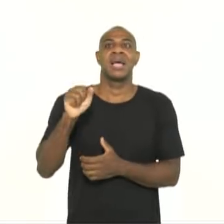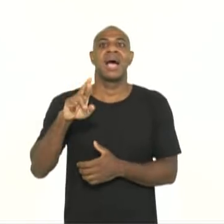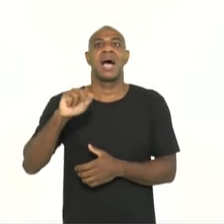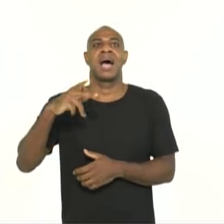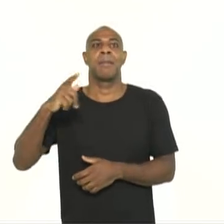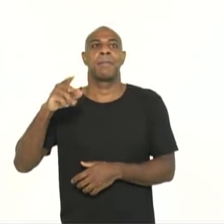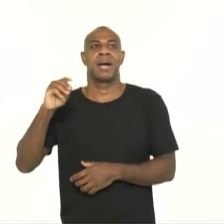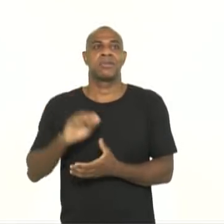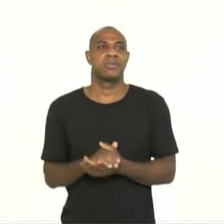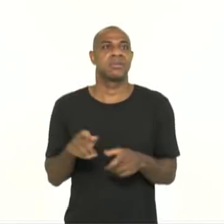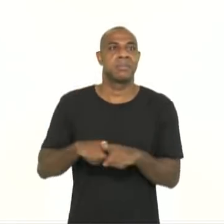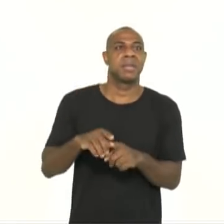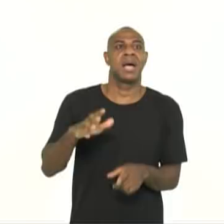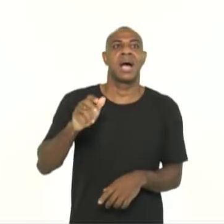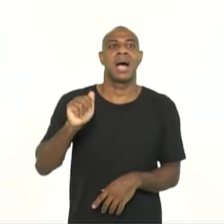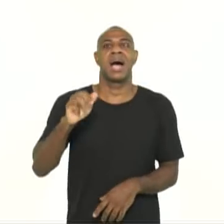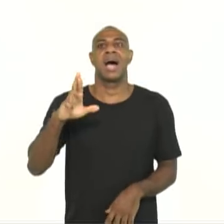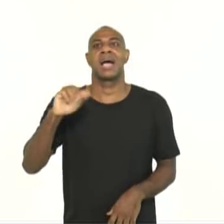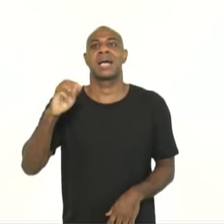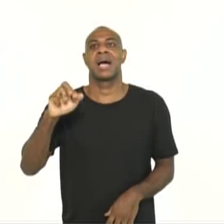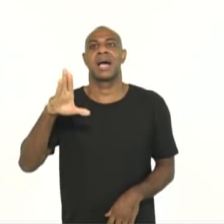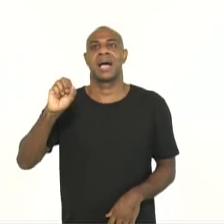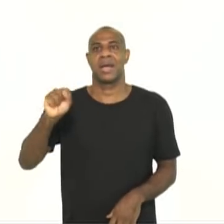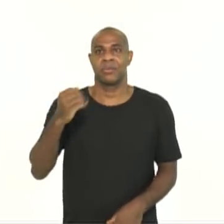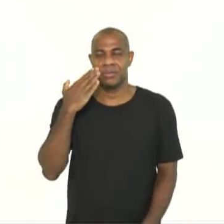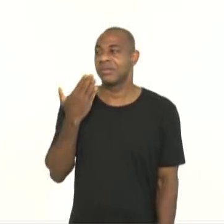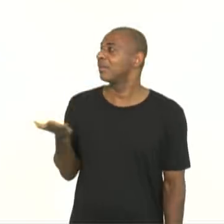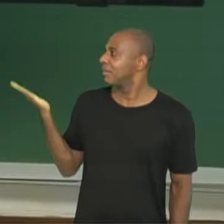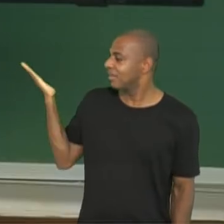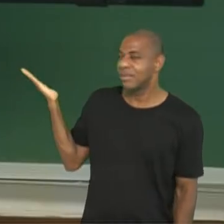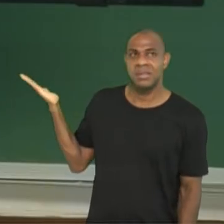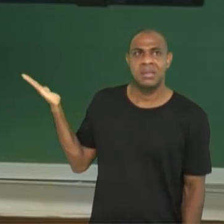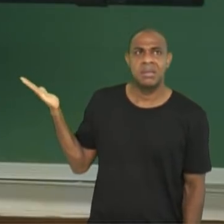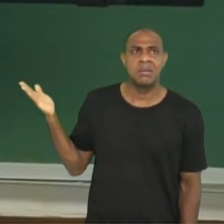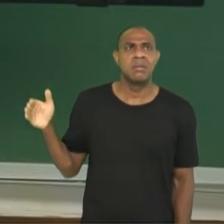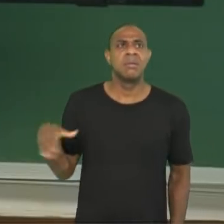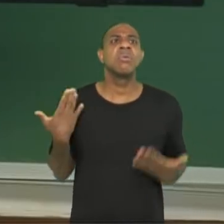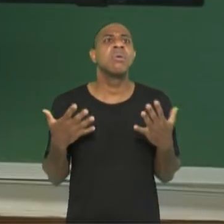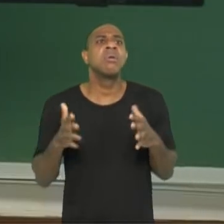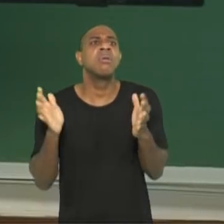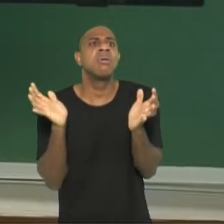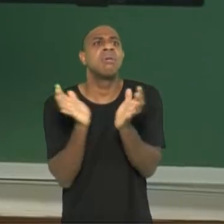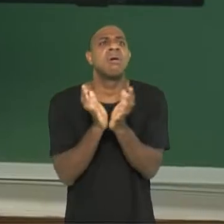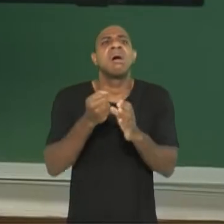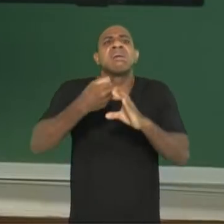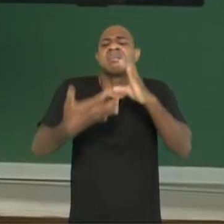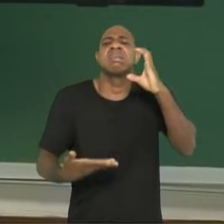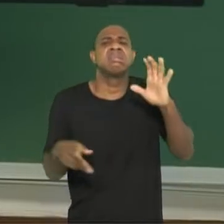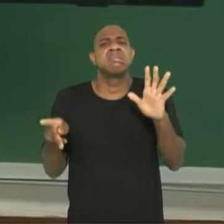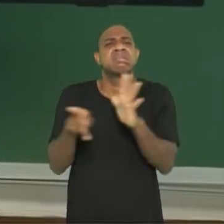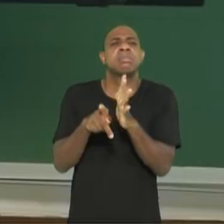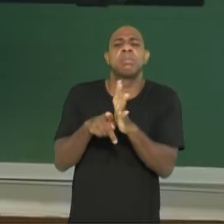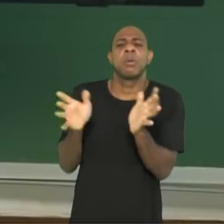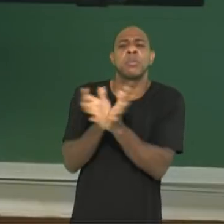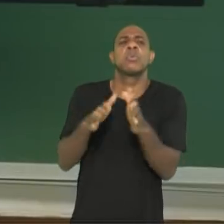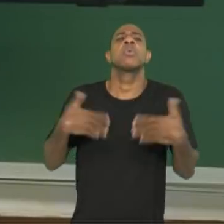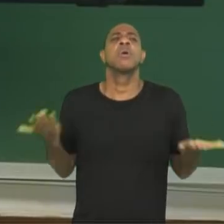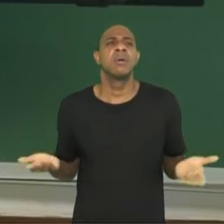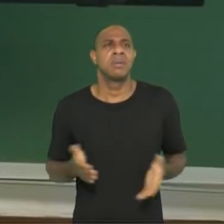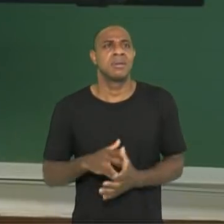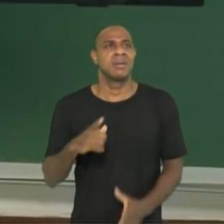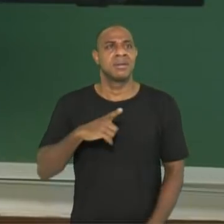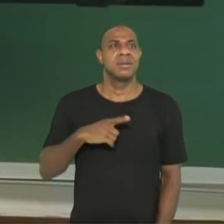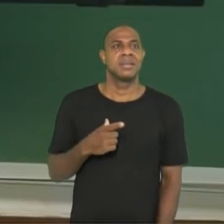e os ácaros. Quais são as características dos aracnídeos? Vamos analisar agora. eles